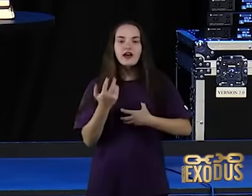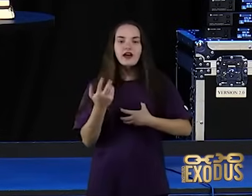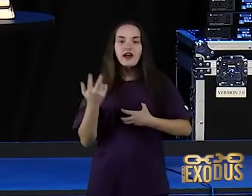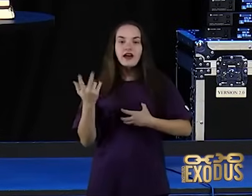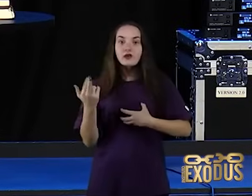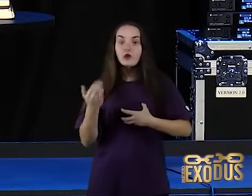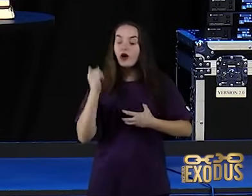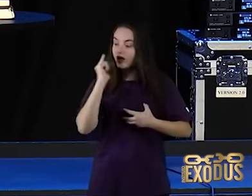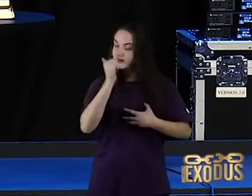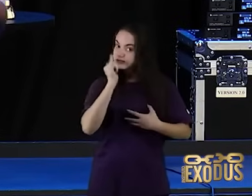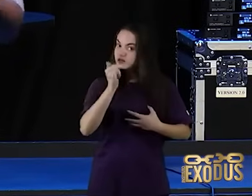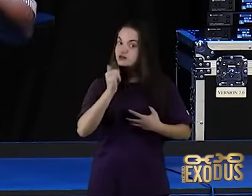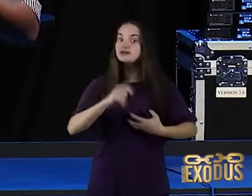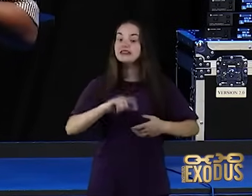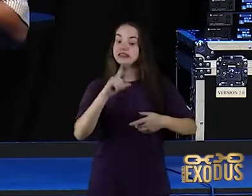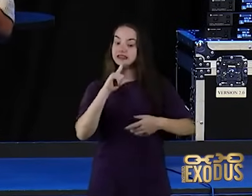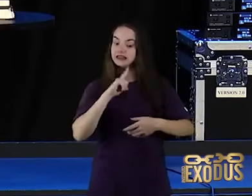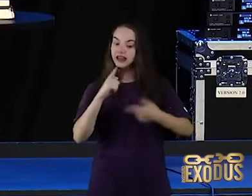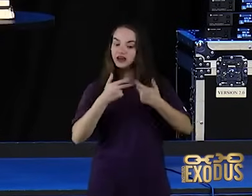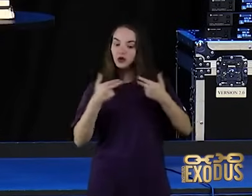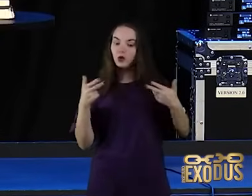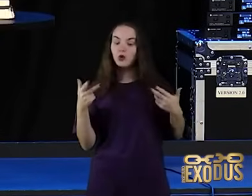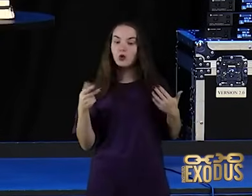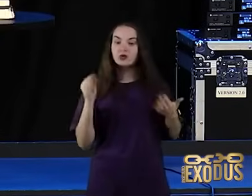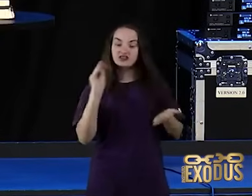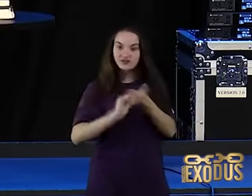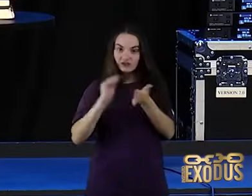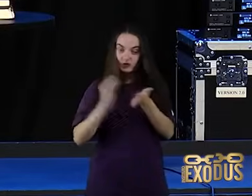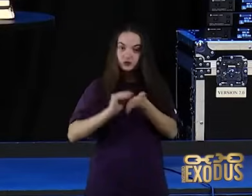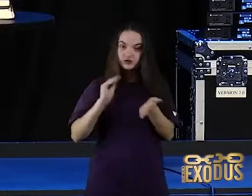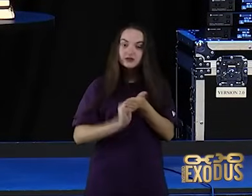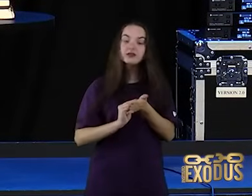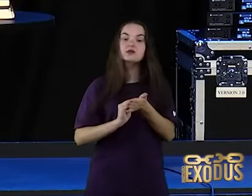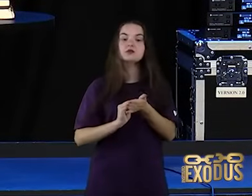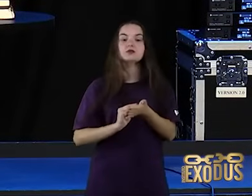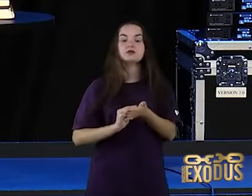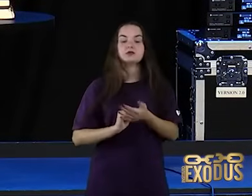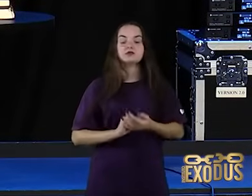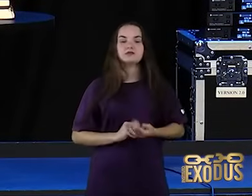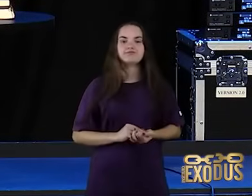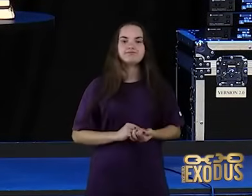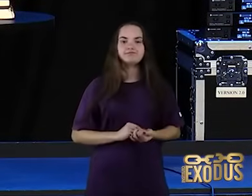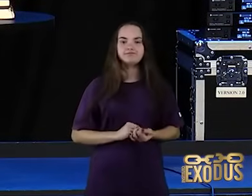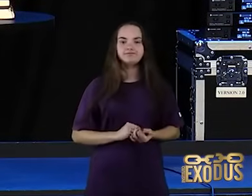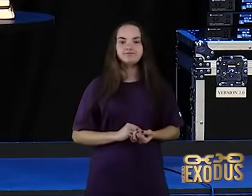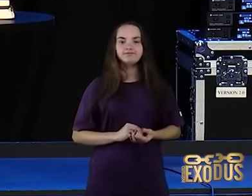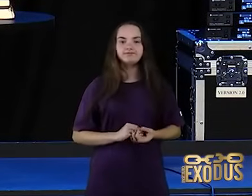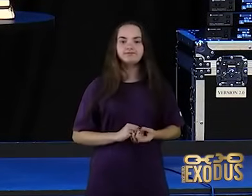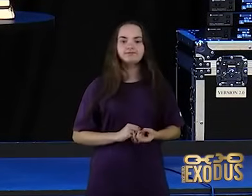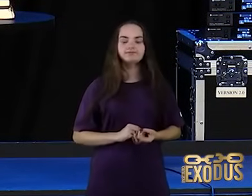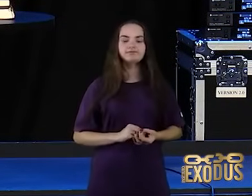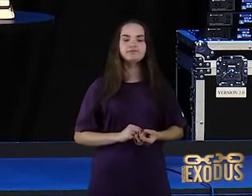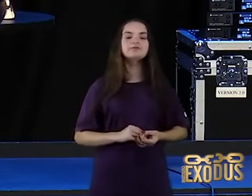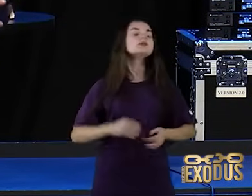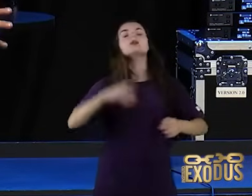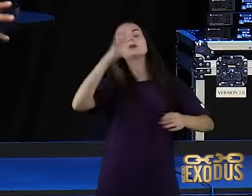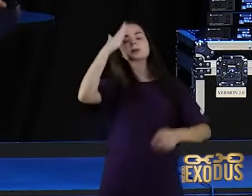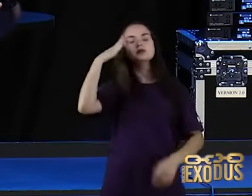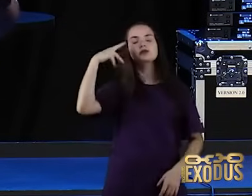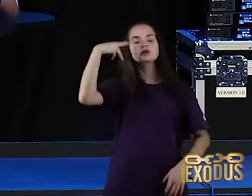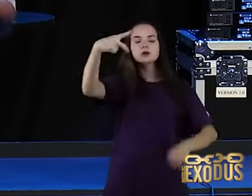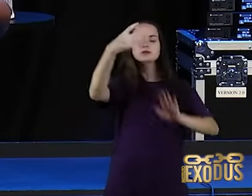de alerta para dizer assim tem alguma coisa a menos no teu corpo tem algum líquido a menos no teu corpo eu gosto de provérbios